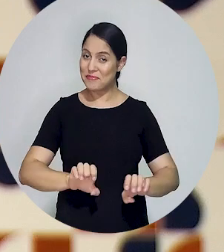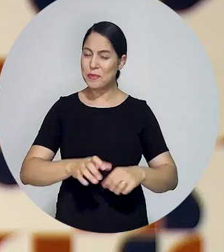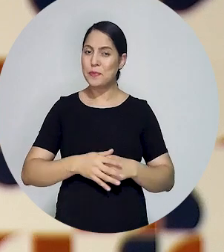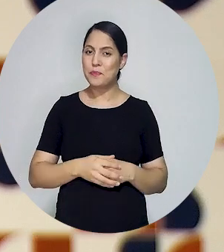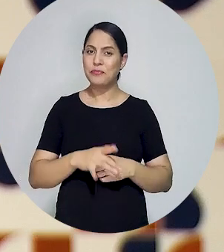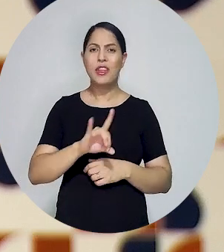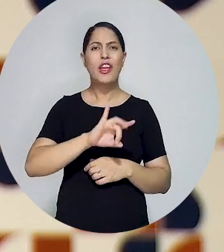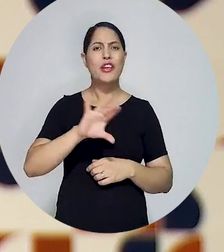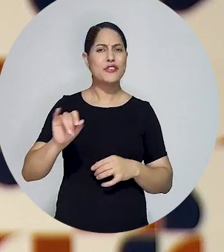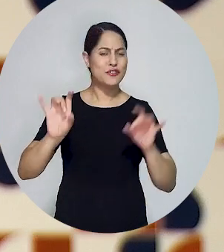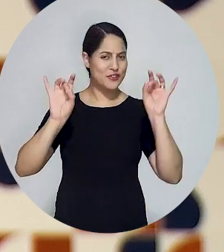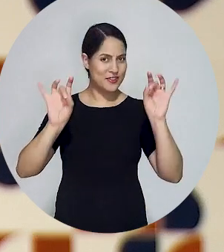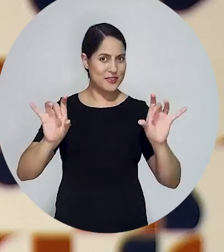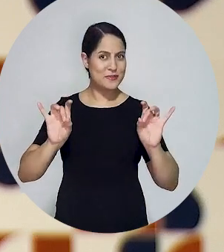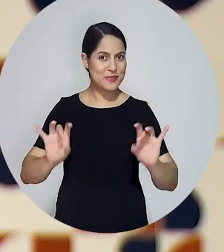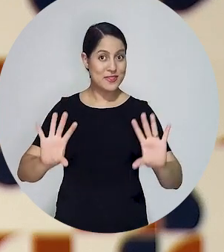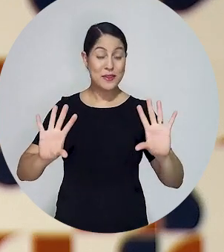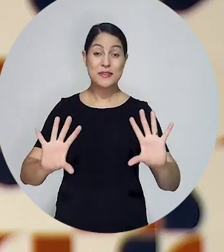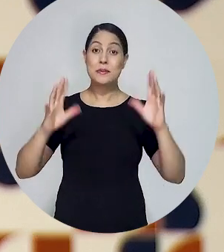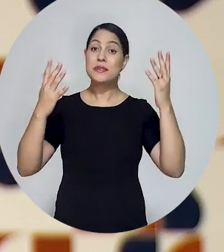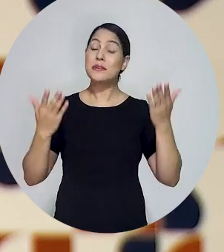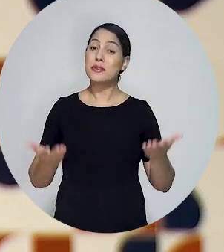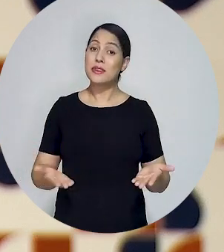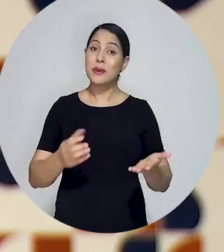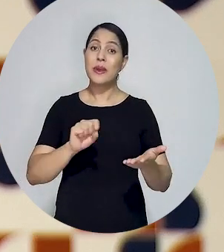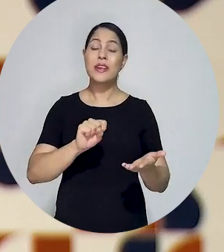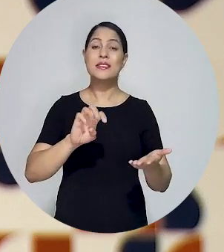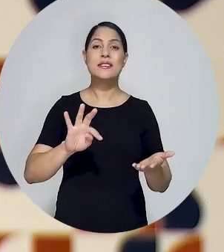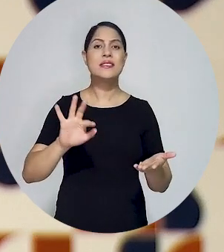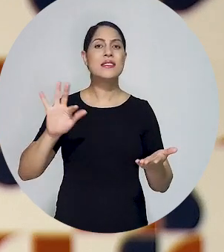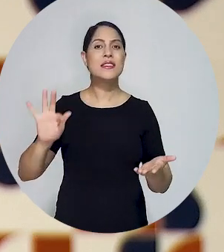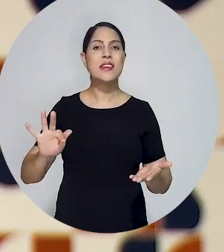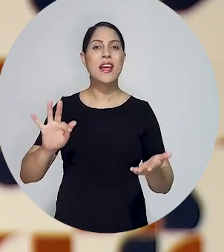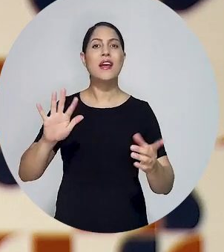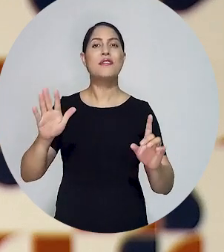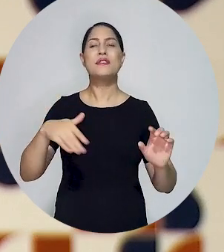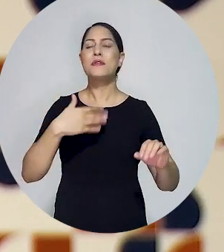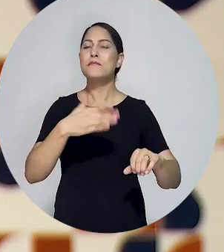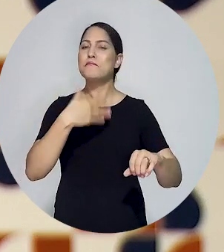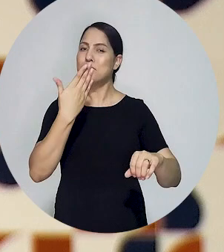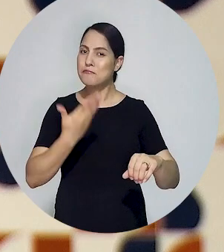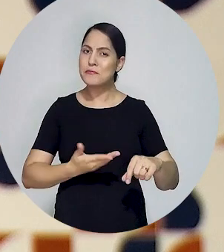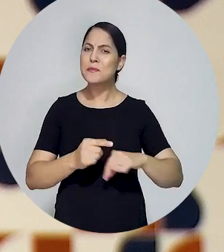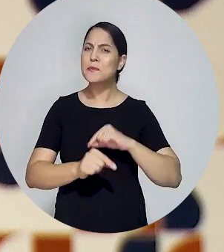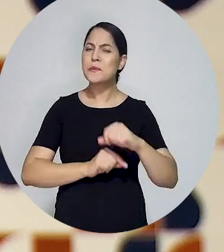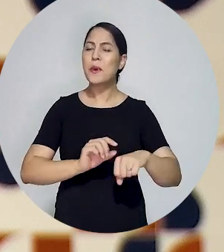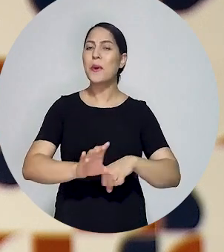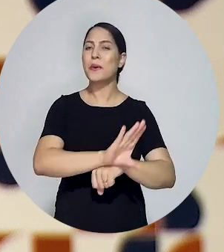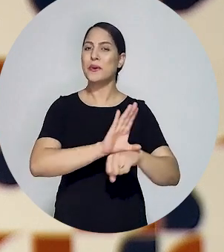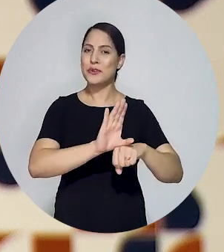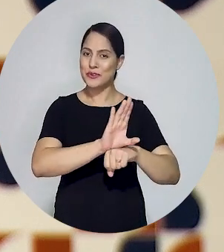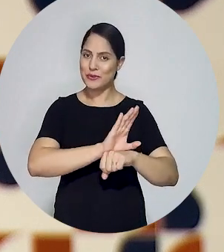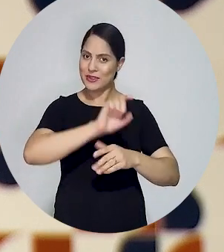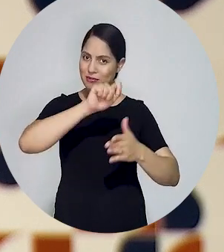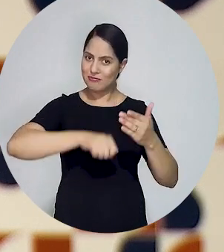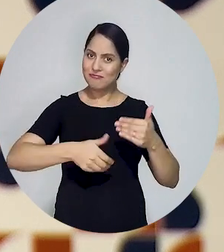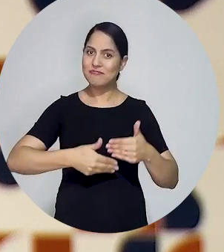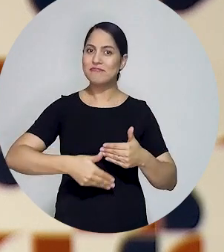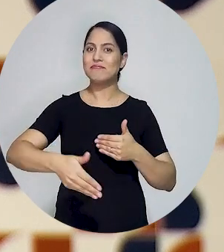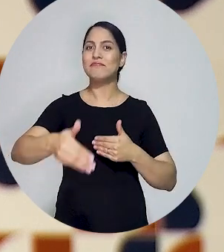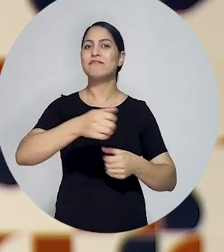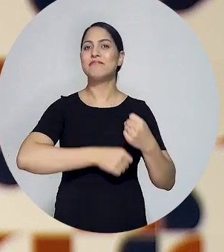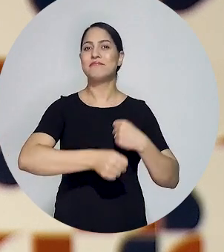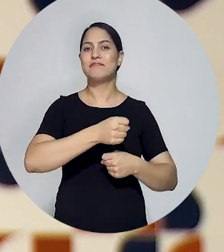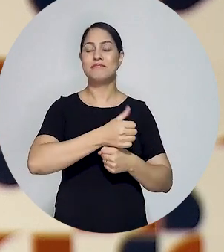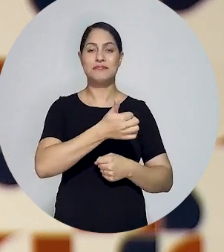em celebração à data, o Supremo Tribunal Federal realizou uma cerimônia para celebrar a promulgação da